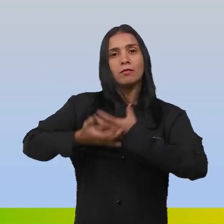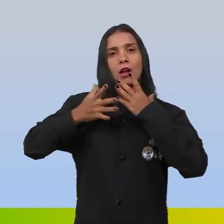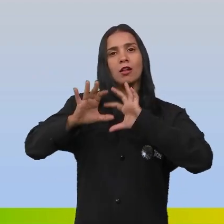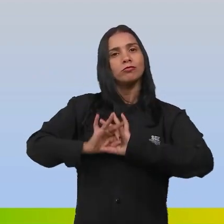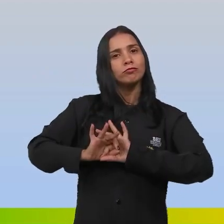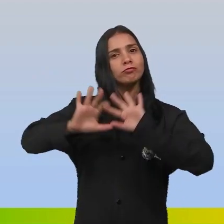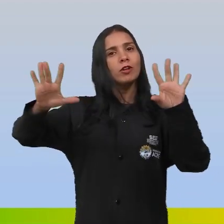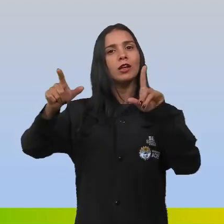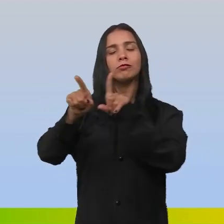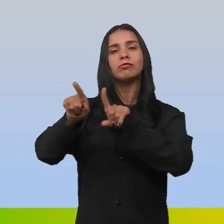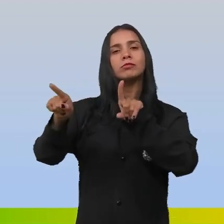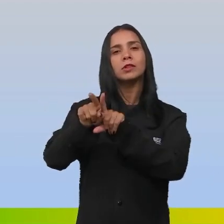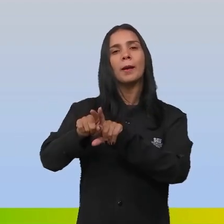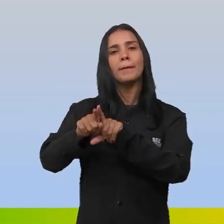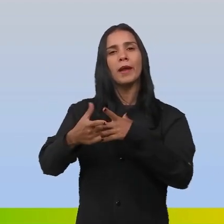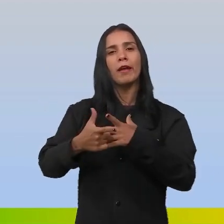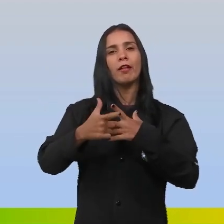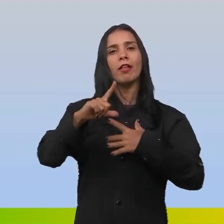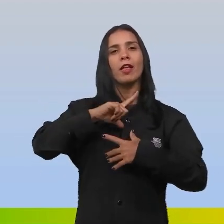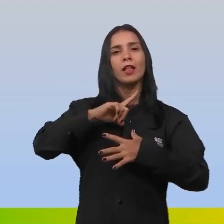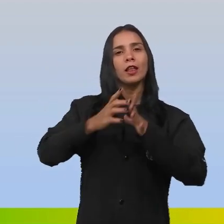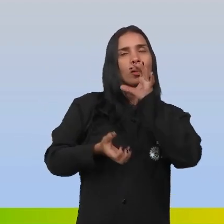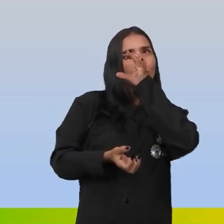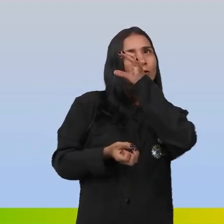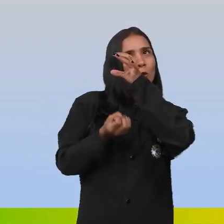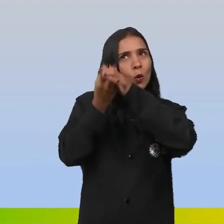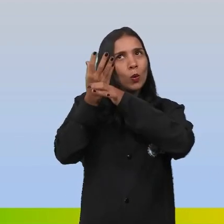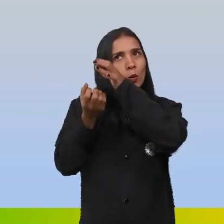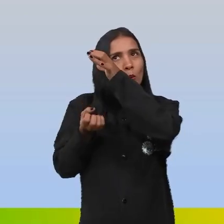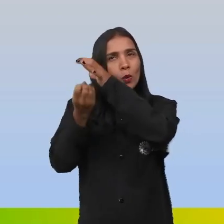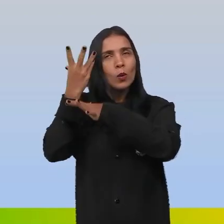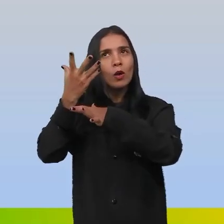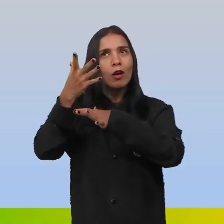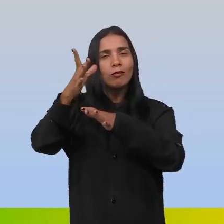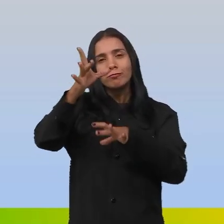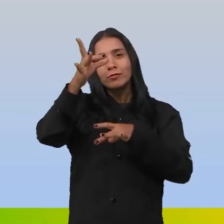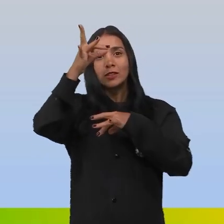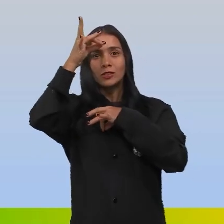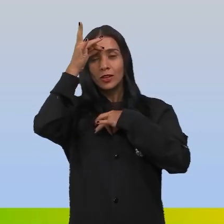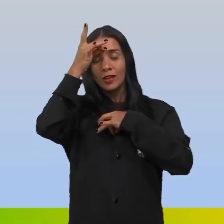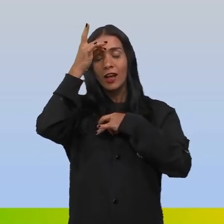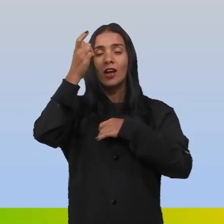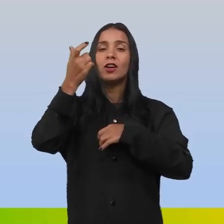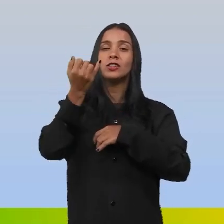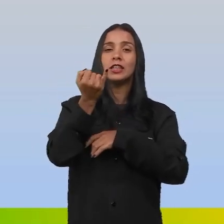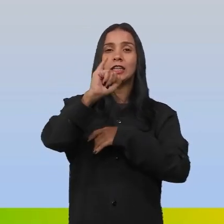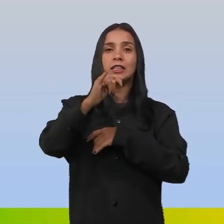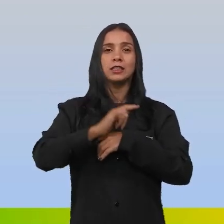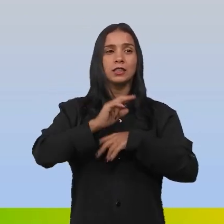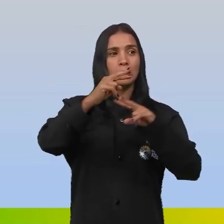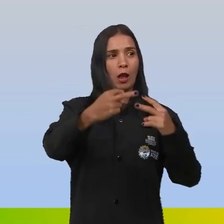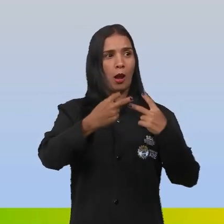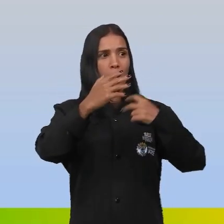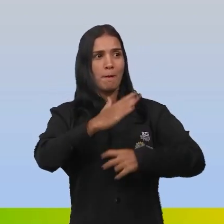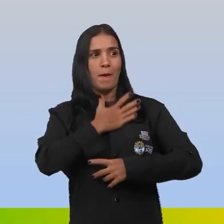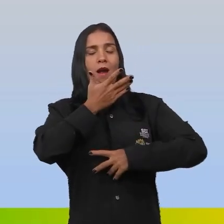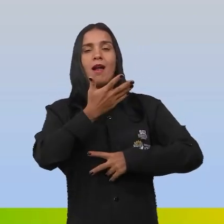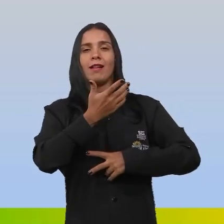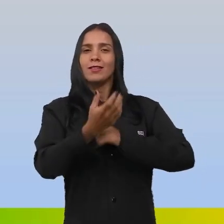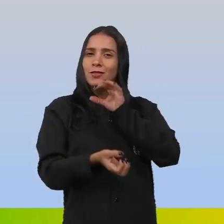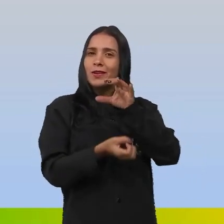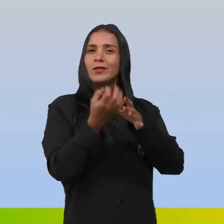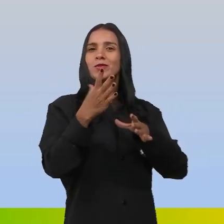permite a construção orgânica de personagens, né, como ao reagir a um estímulo inesperado no palco. E